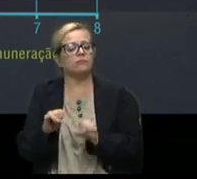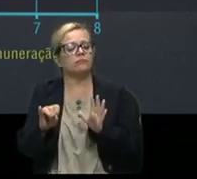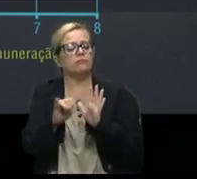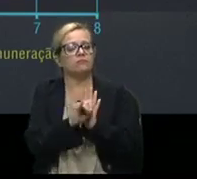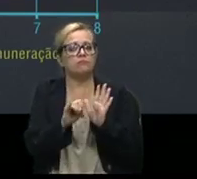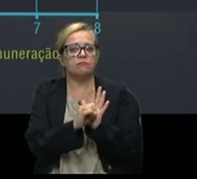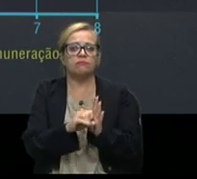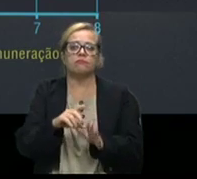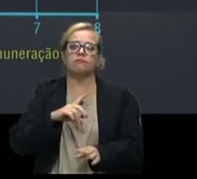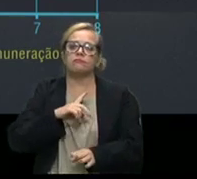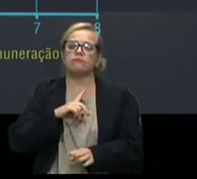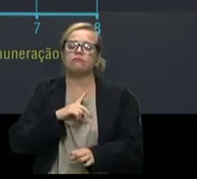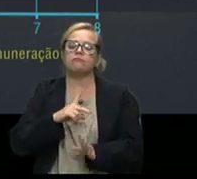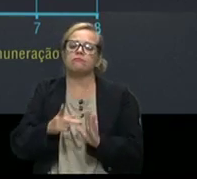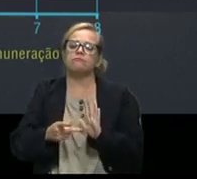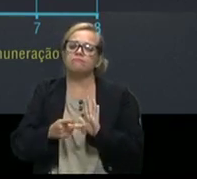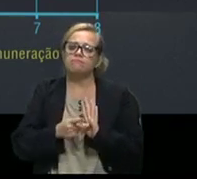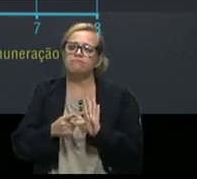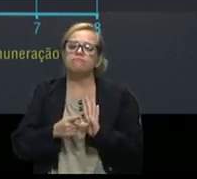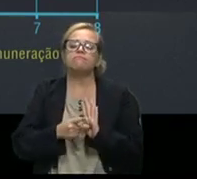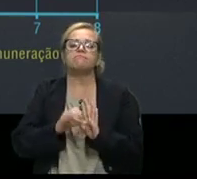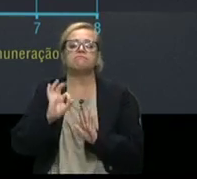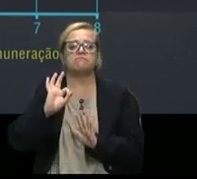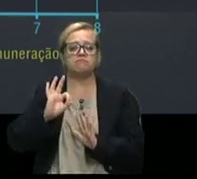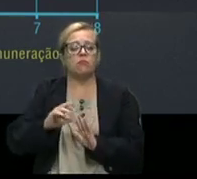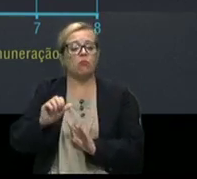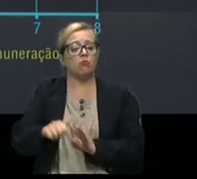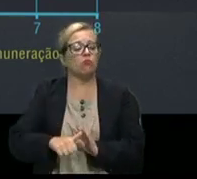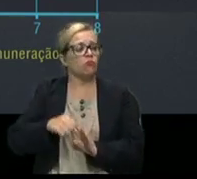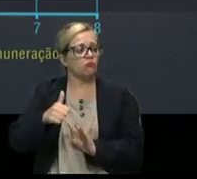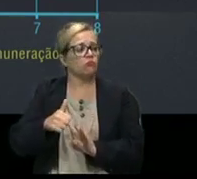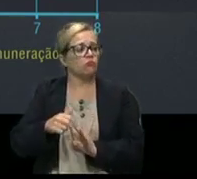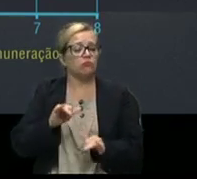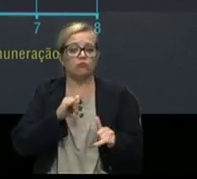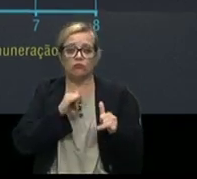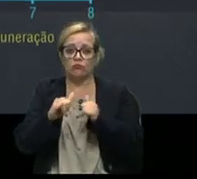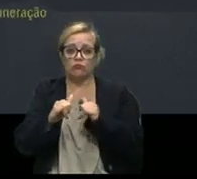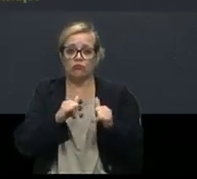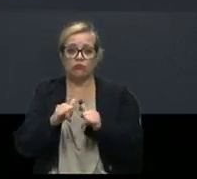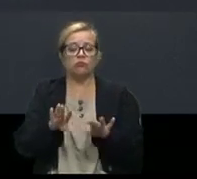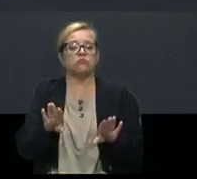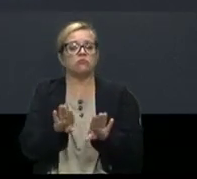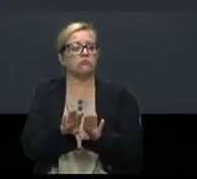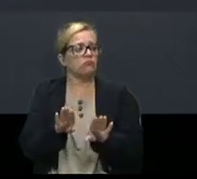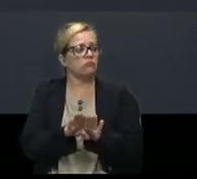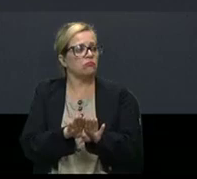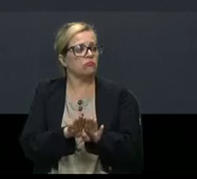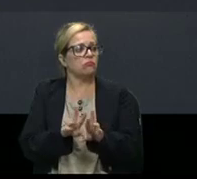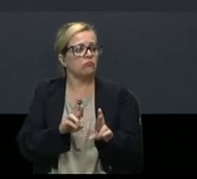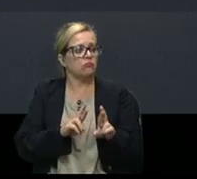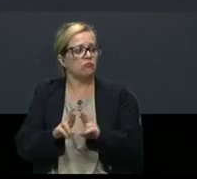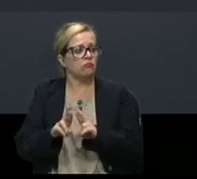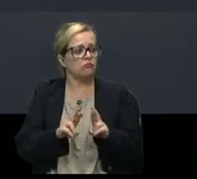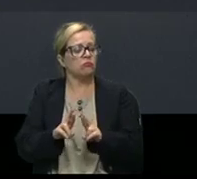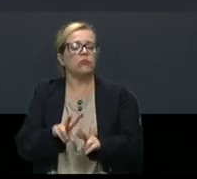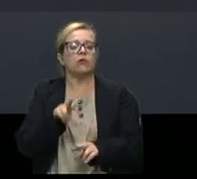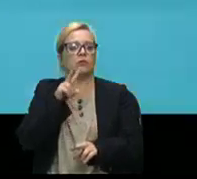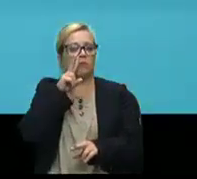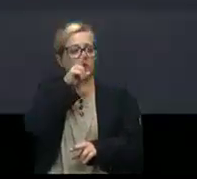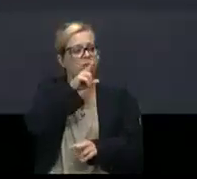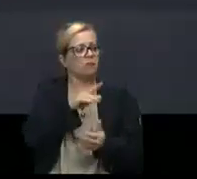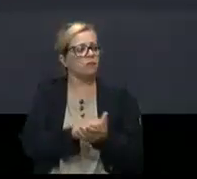identificar que existe de fato uma tendência de correlação positiva nos dados. E ainda mais, que a correlação é